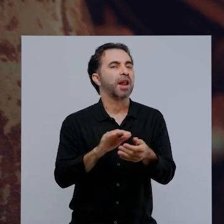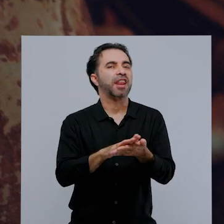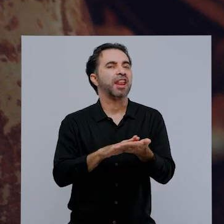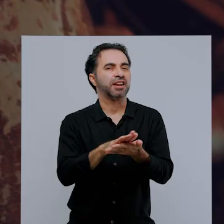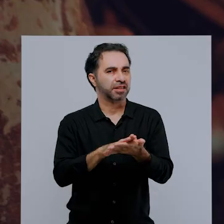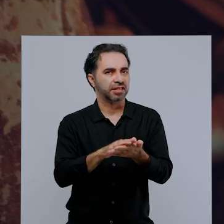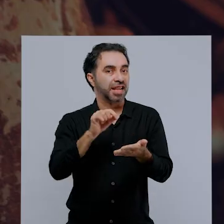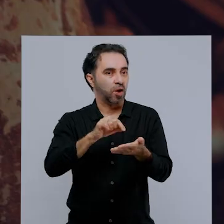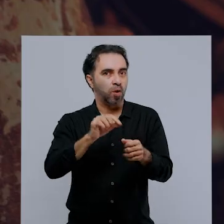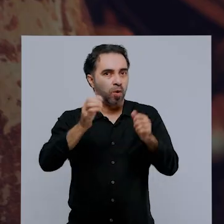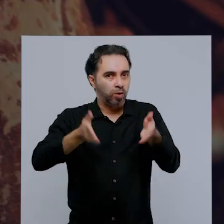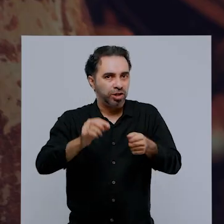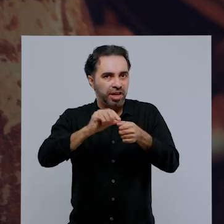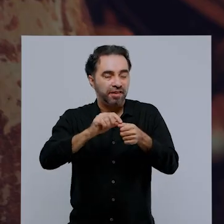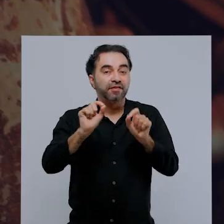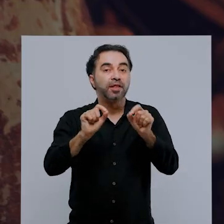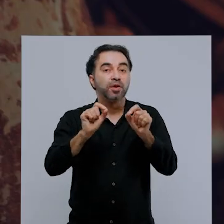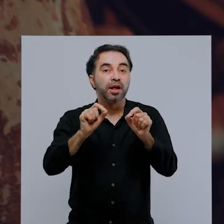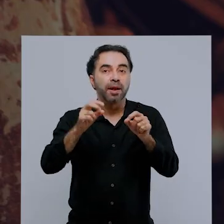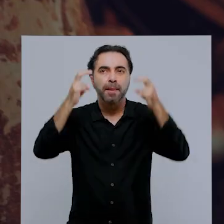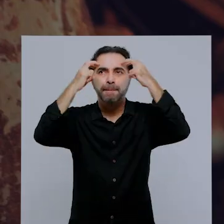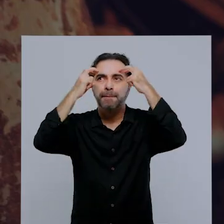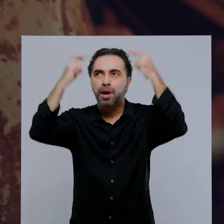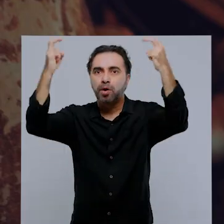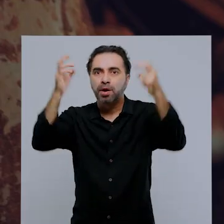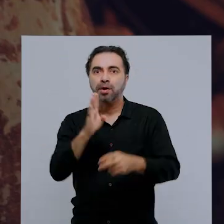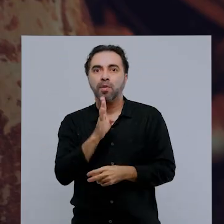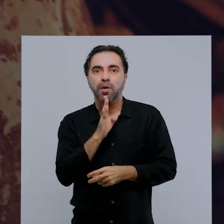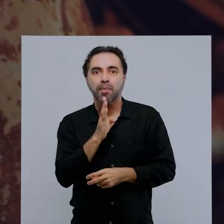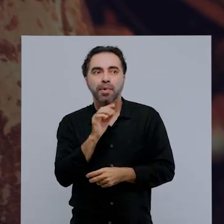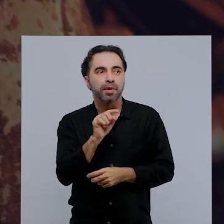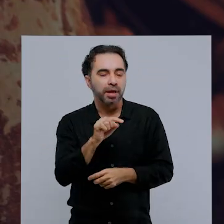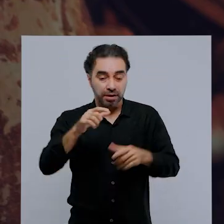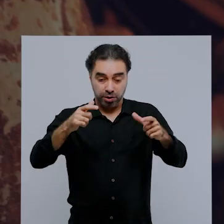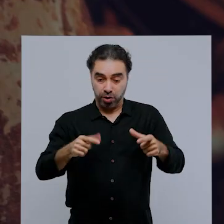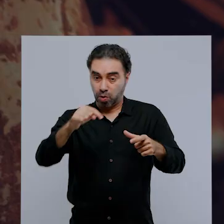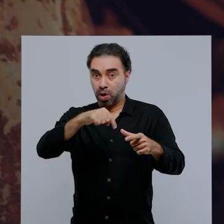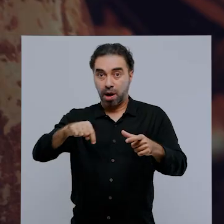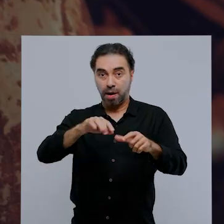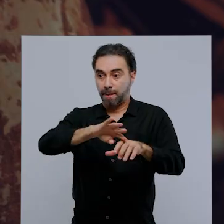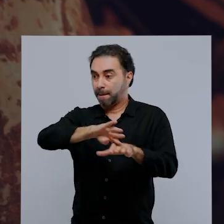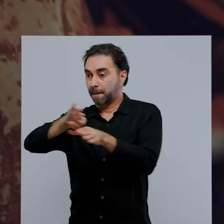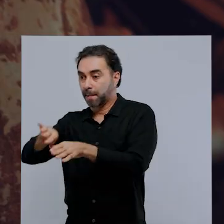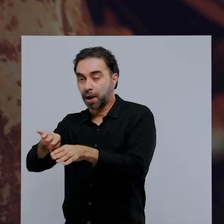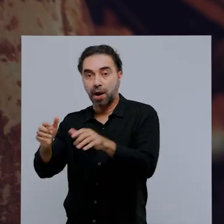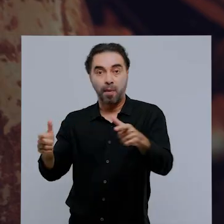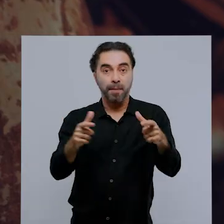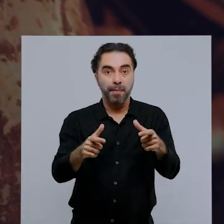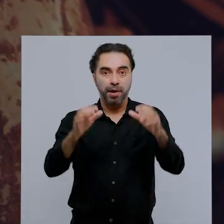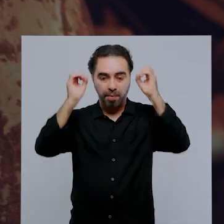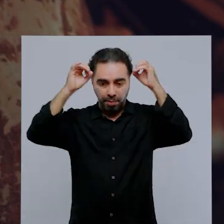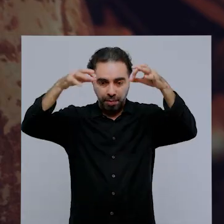Hoje, ela produz conhecimento. E este local dá espaço a um lugar mágico de aprendizagem